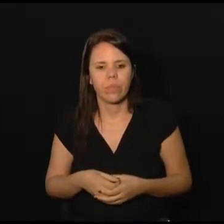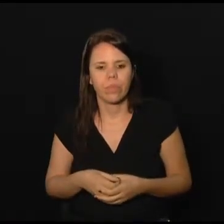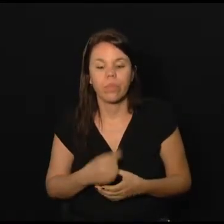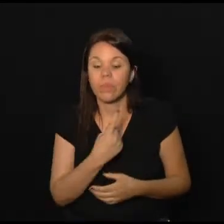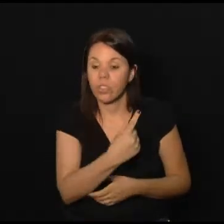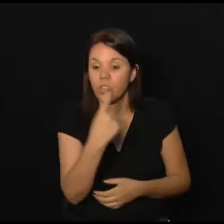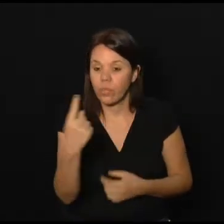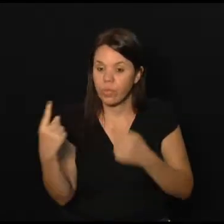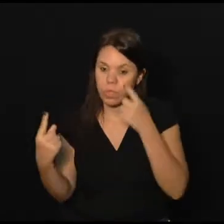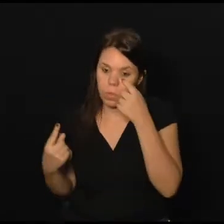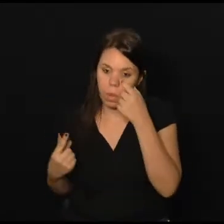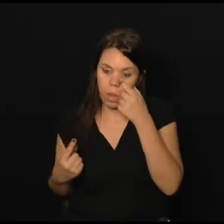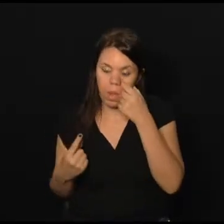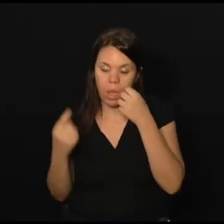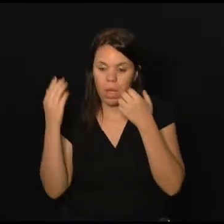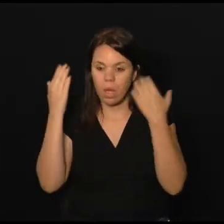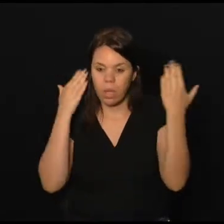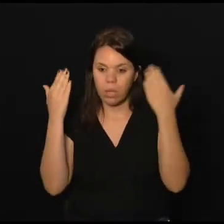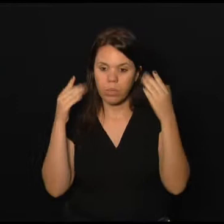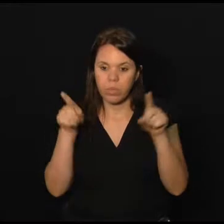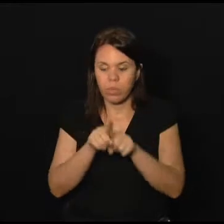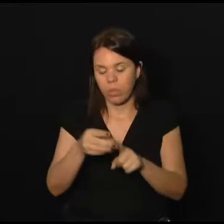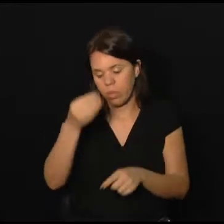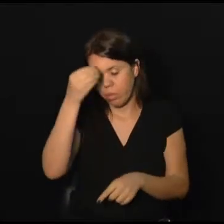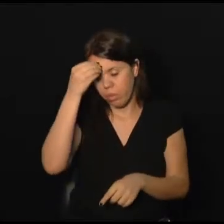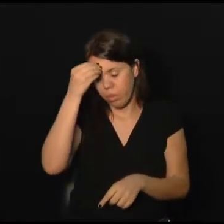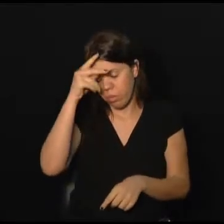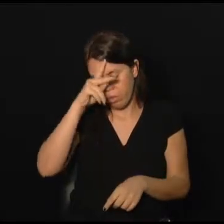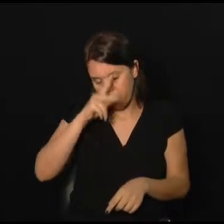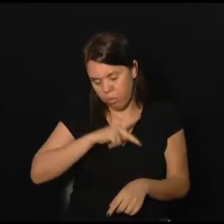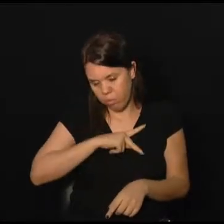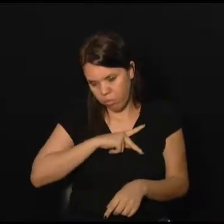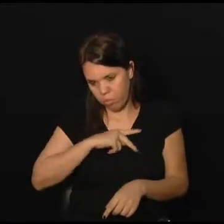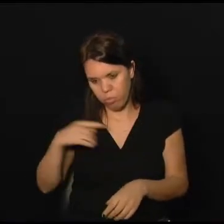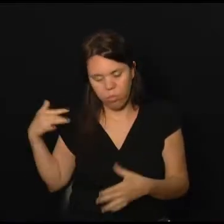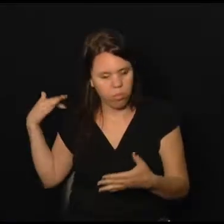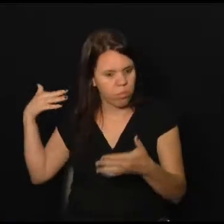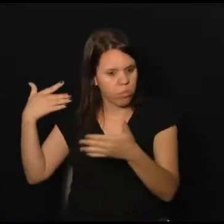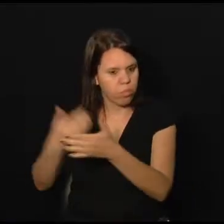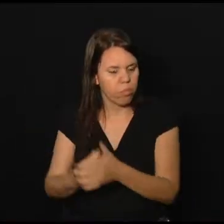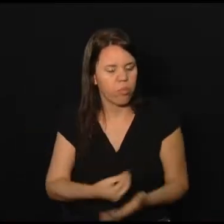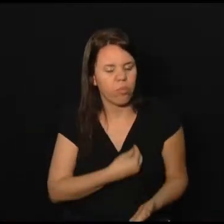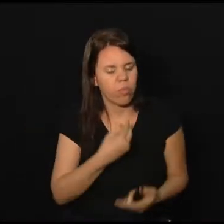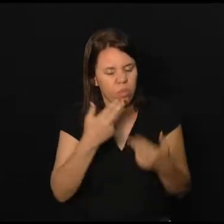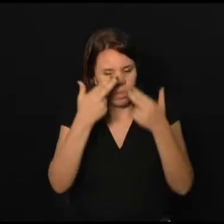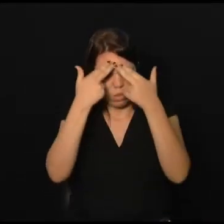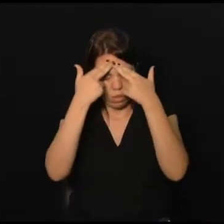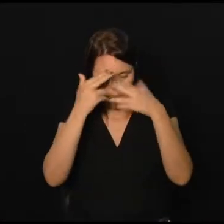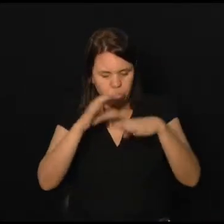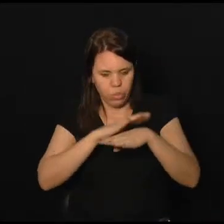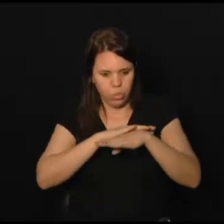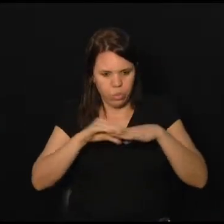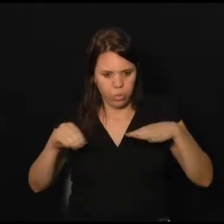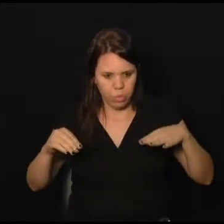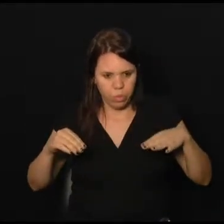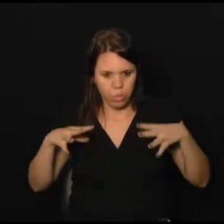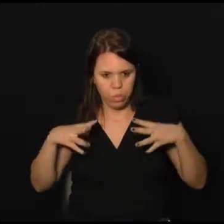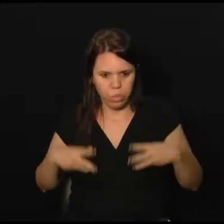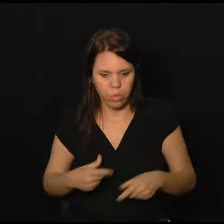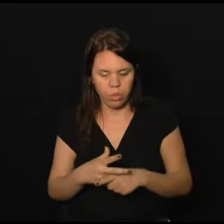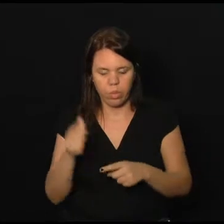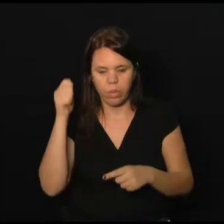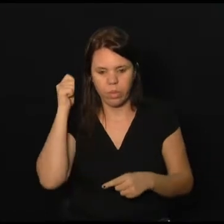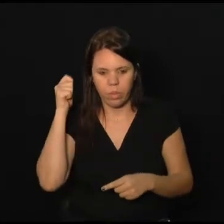individual, porque existe o seu histórico de vida. Então, se você organizar o seu histórico de vida, os seus traumas, o seu modo